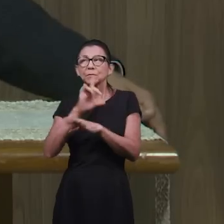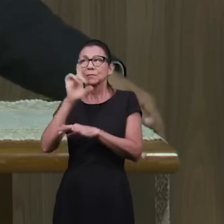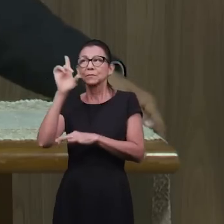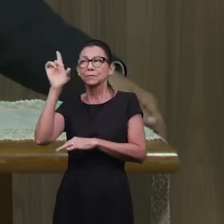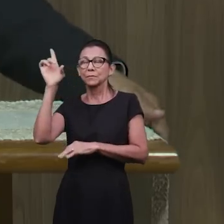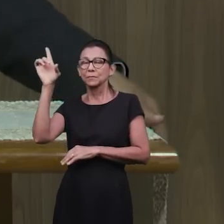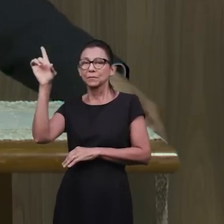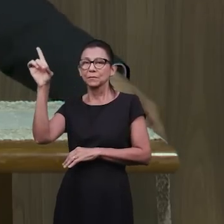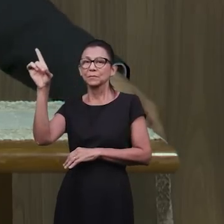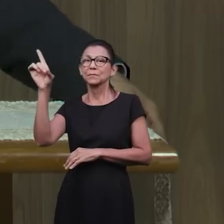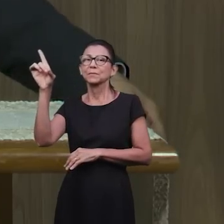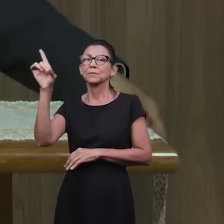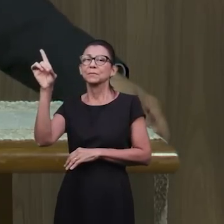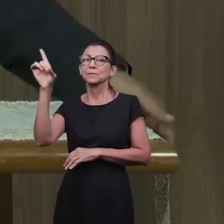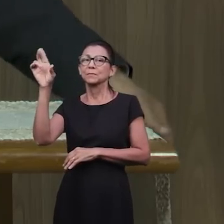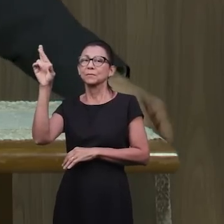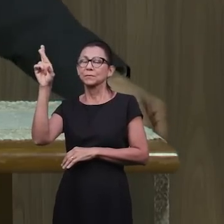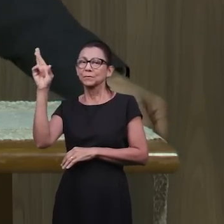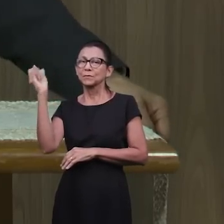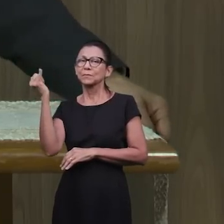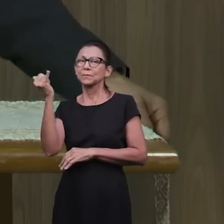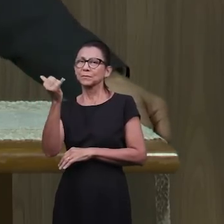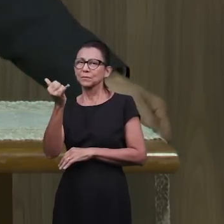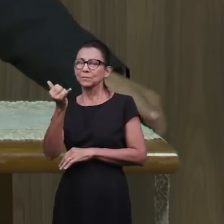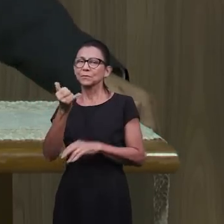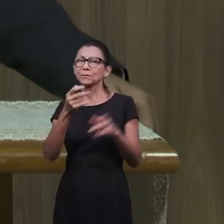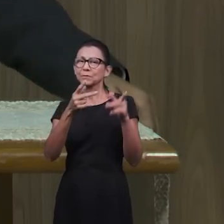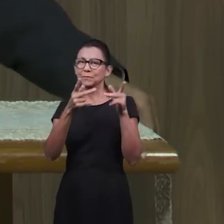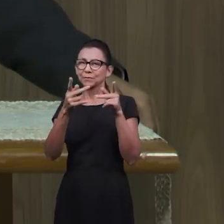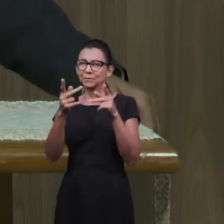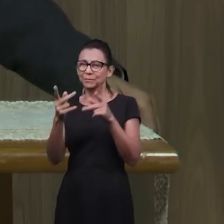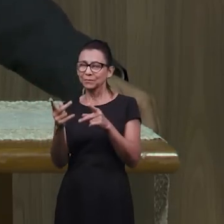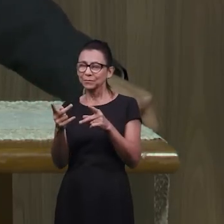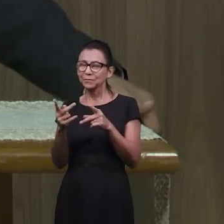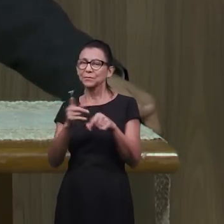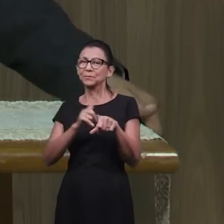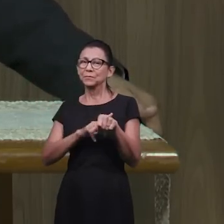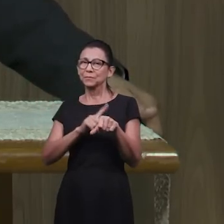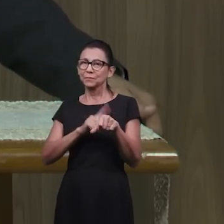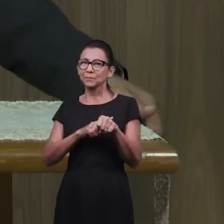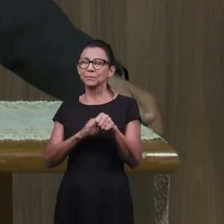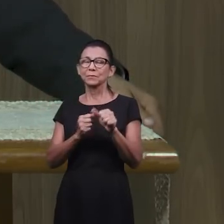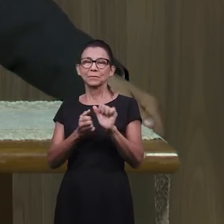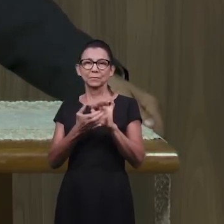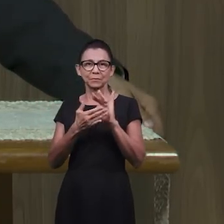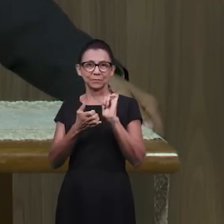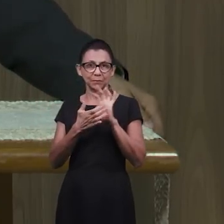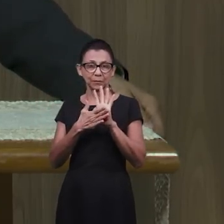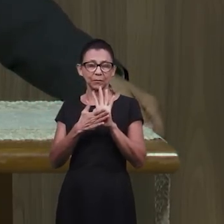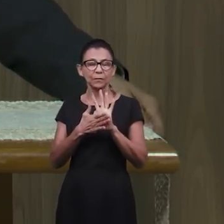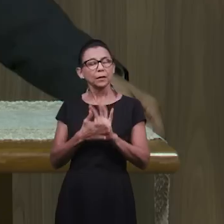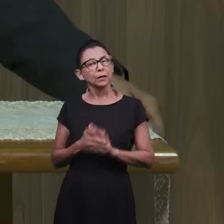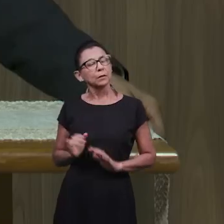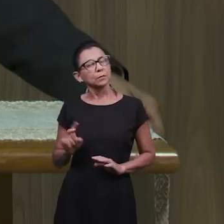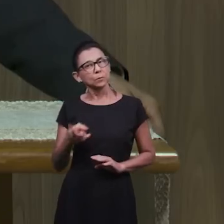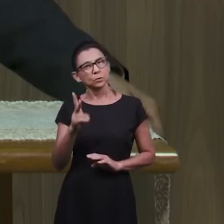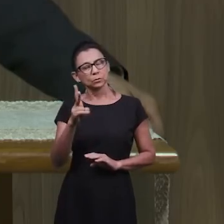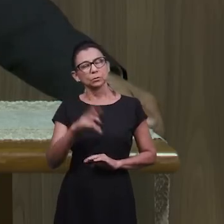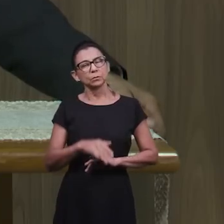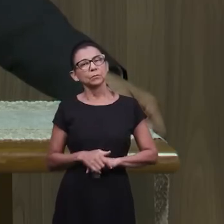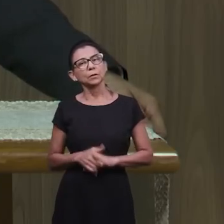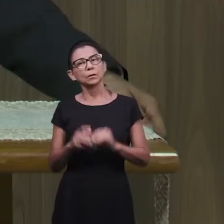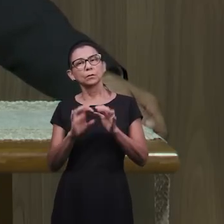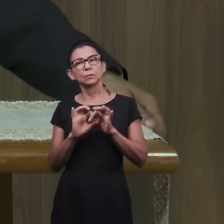Glória a Deus, tá? O Senhor já com certeza, Ele nos visitou através deste louvor de clamor e nós vamos continuar